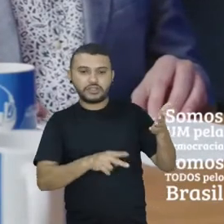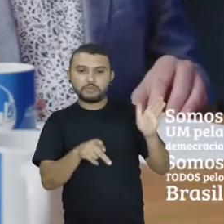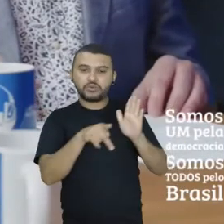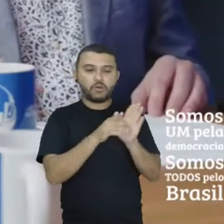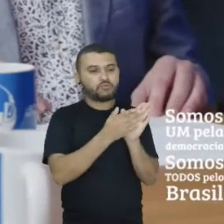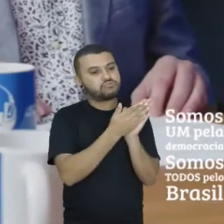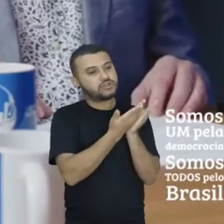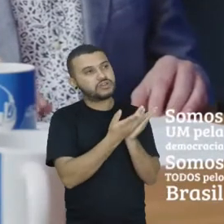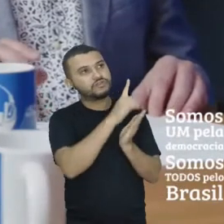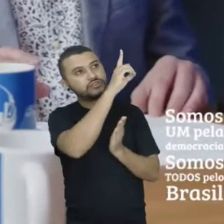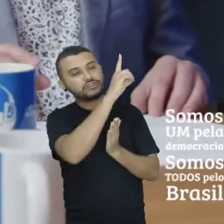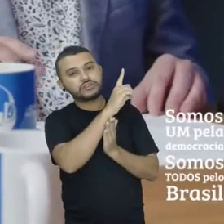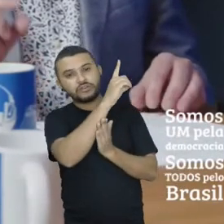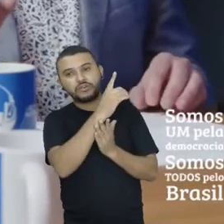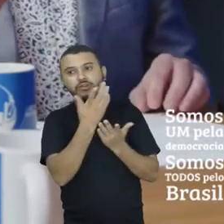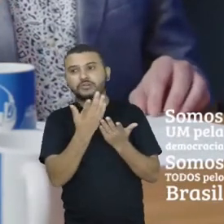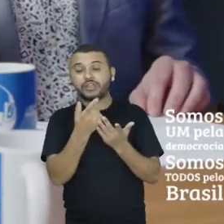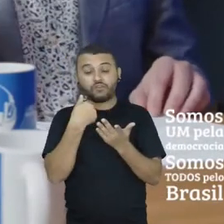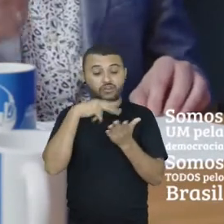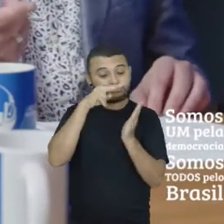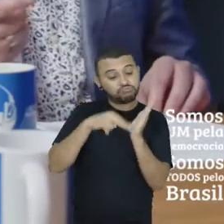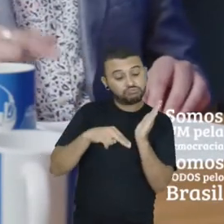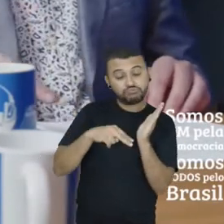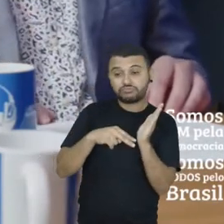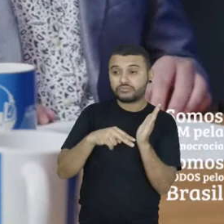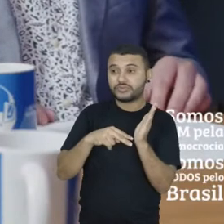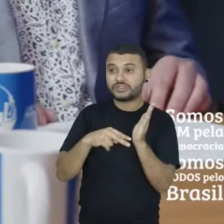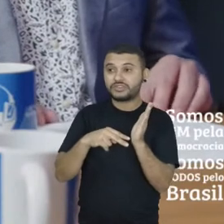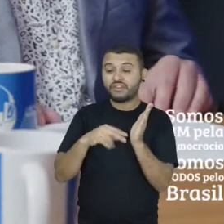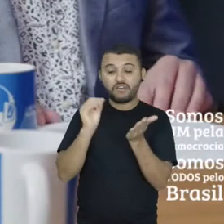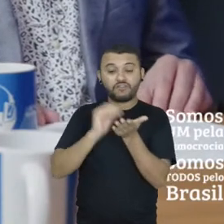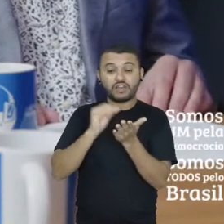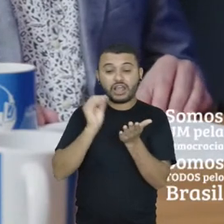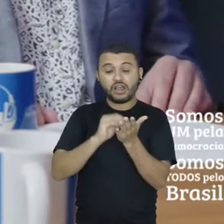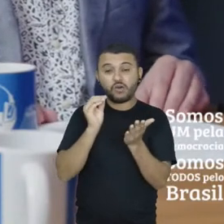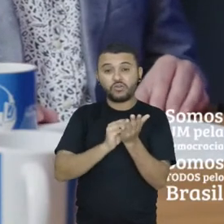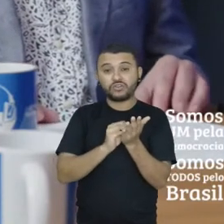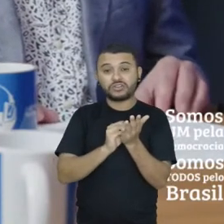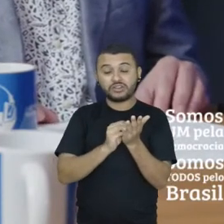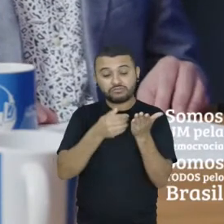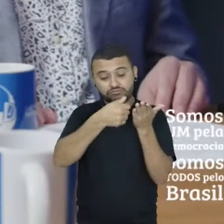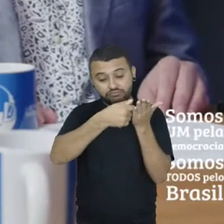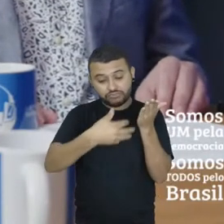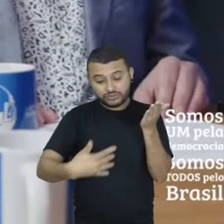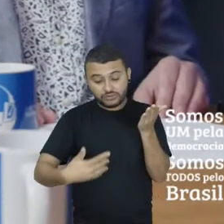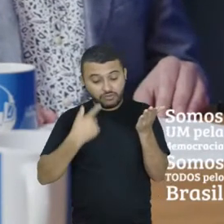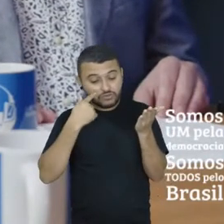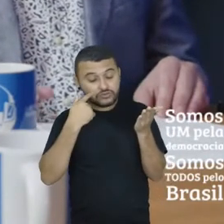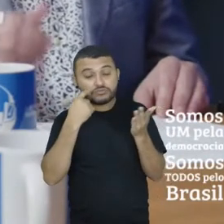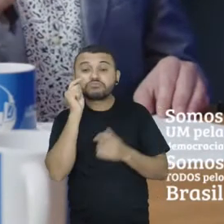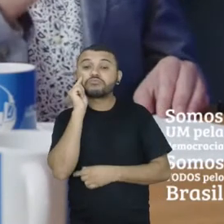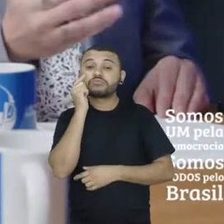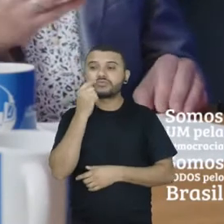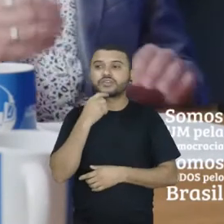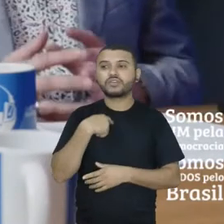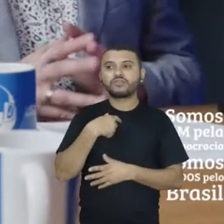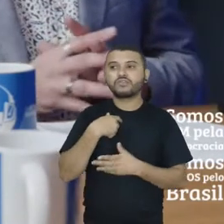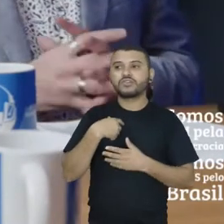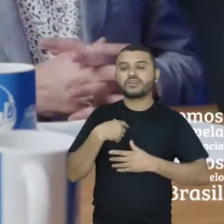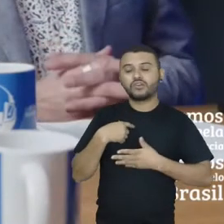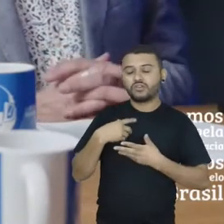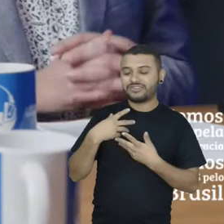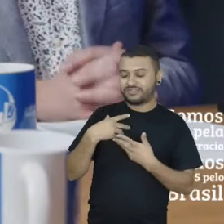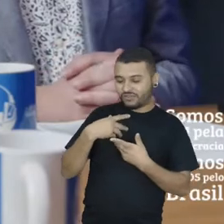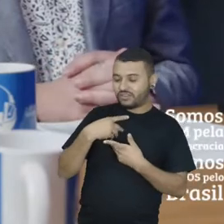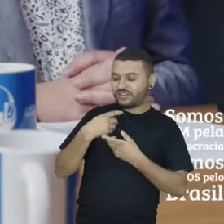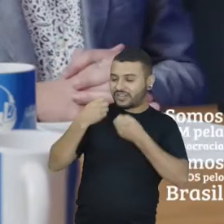planejaram mal contra mim, mas eu não li o versículo da sequência. Então, eu queria presenteá-lo